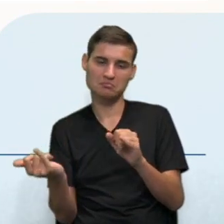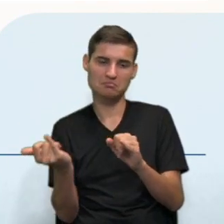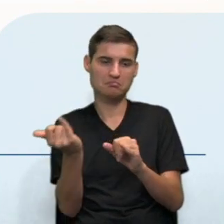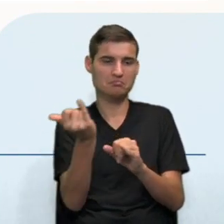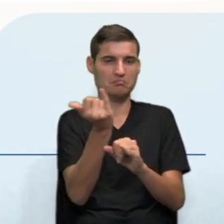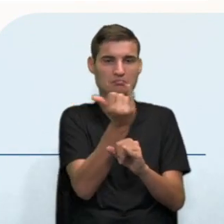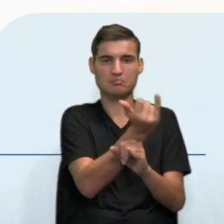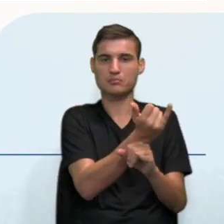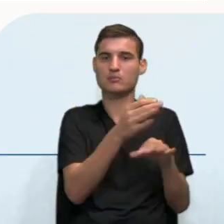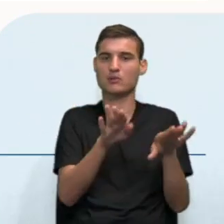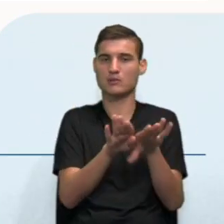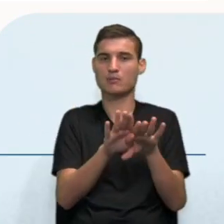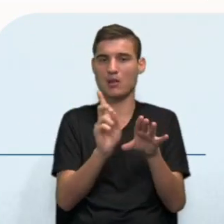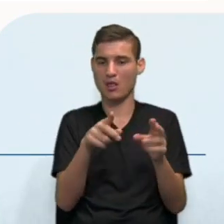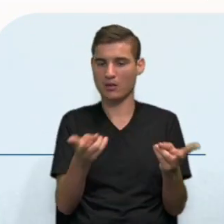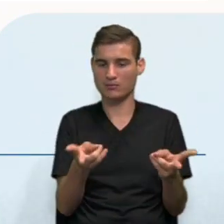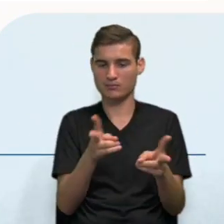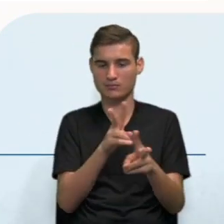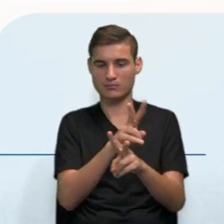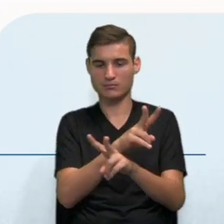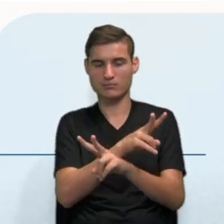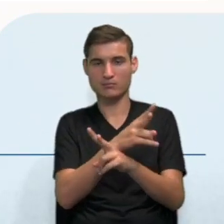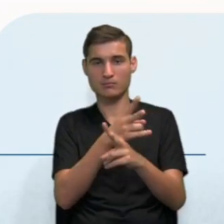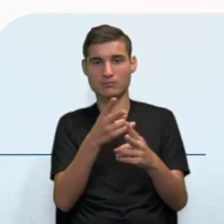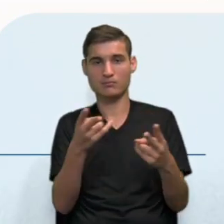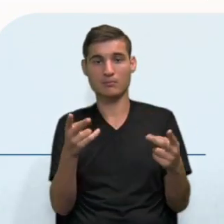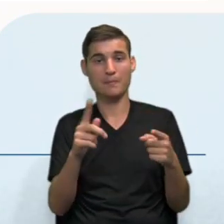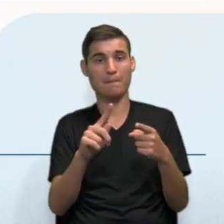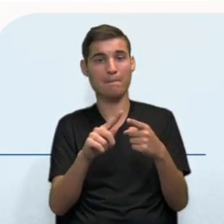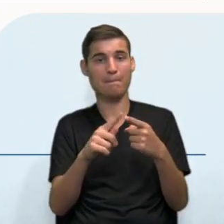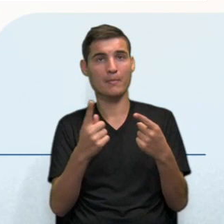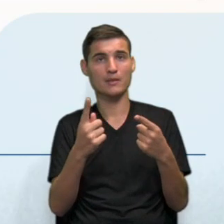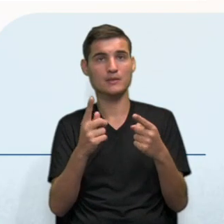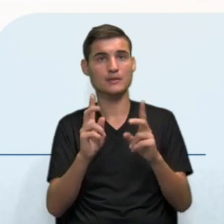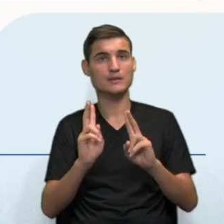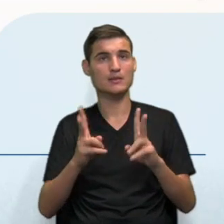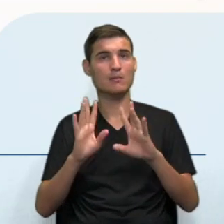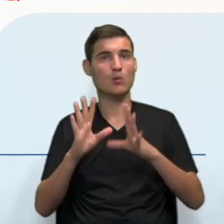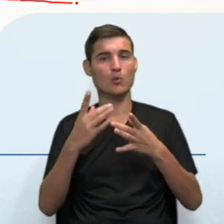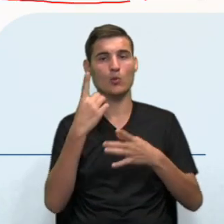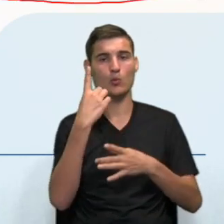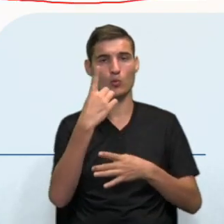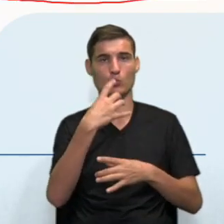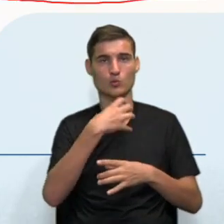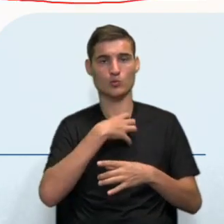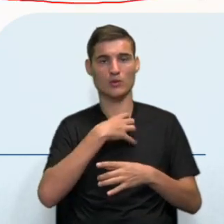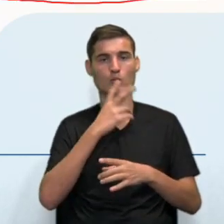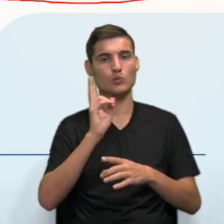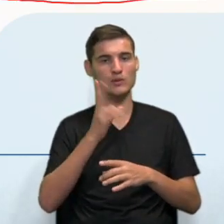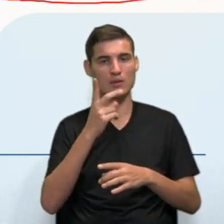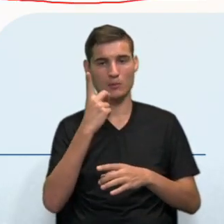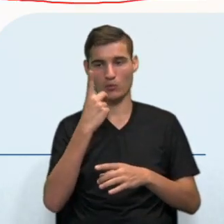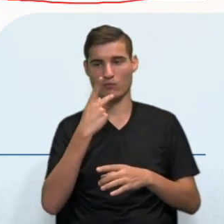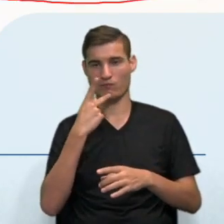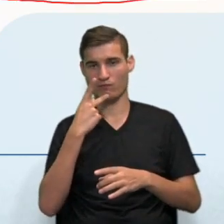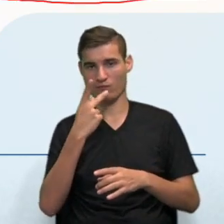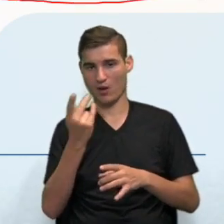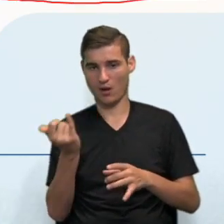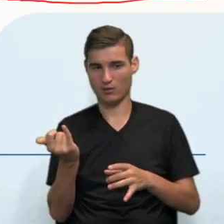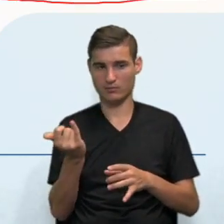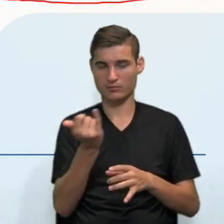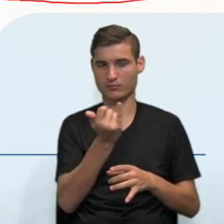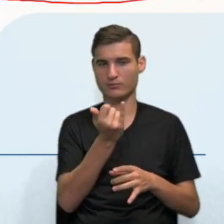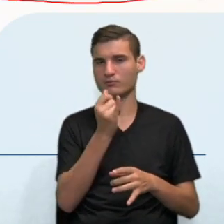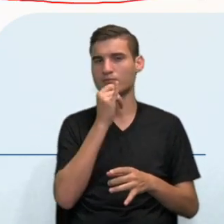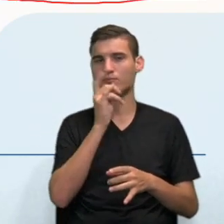rádio para a estação radiobase, mas ela vai acontecer em um sentido de cada vez. O exemplo mais clássico